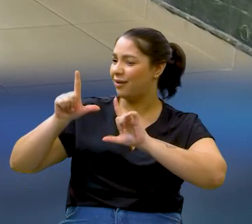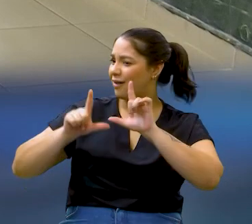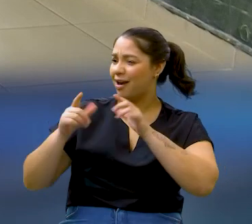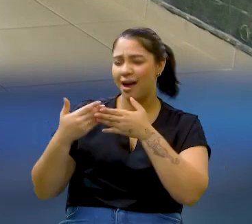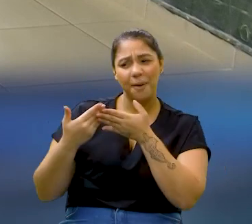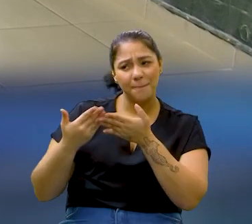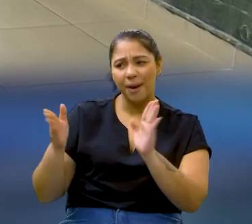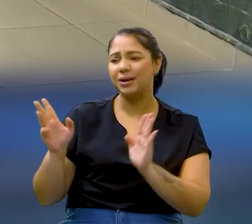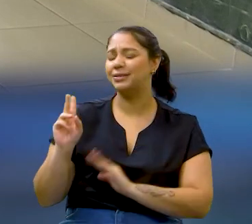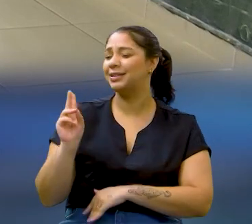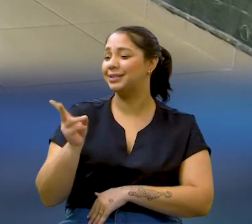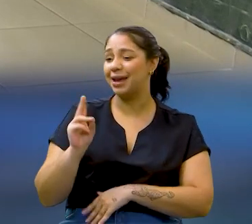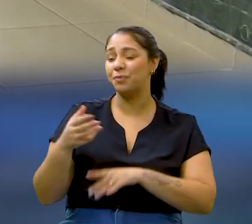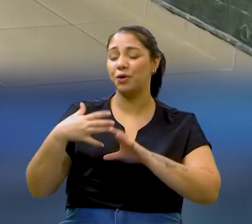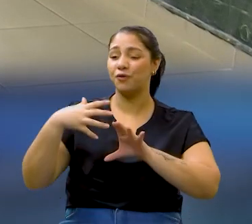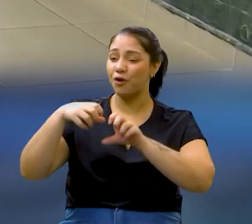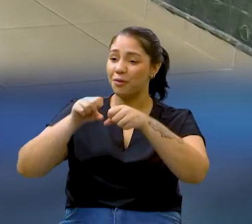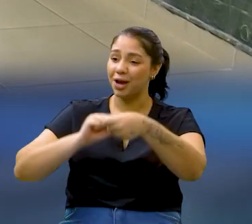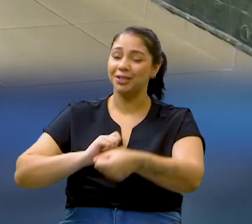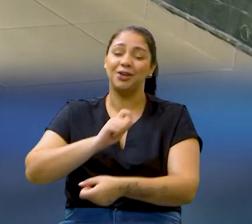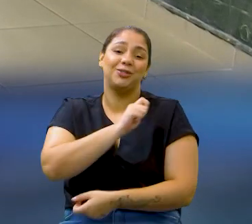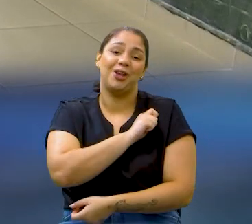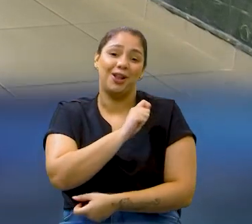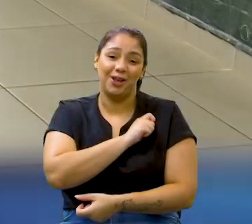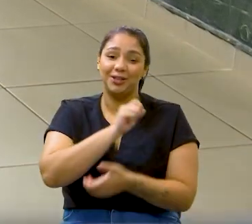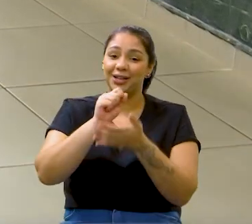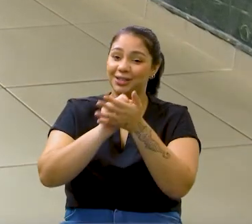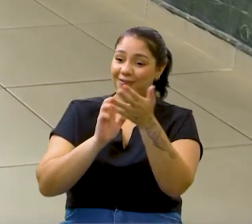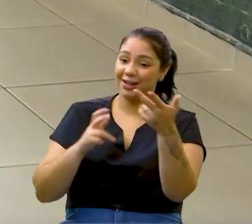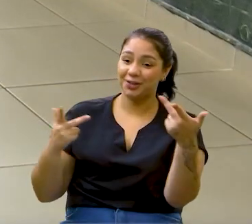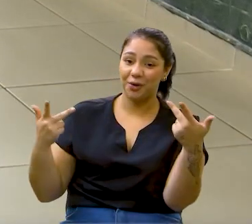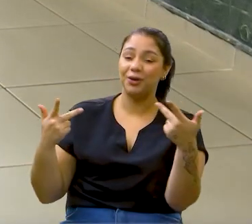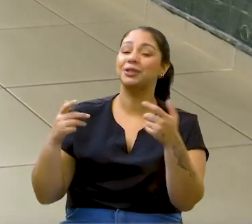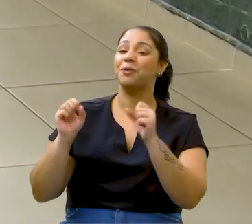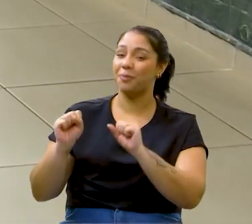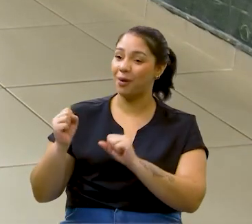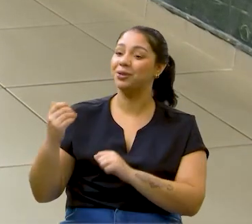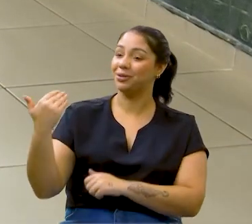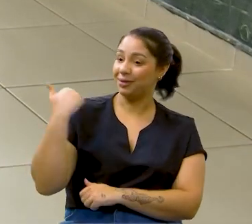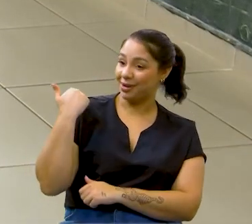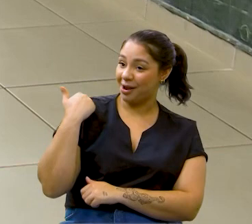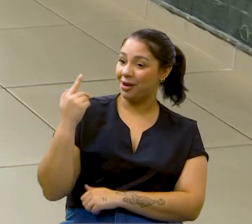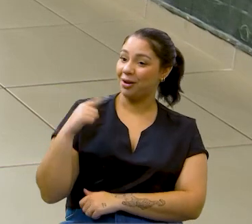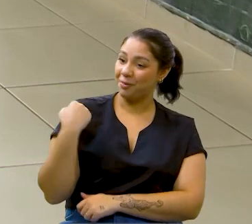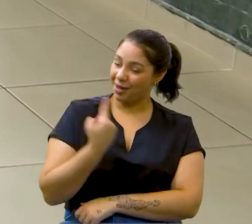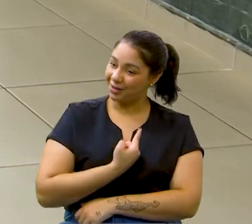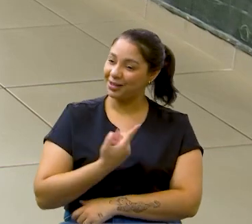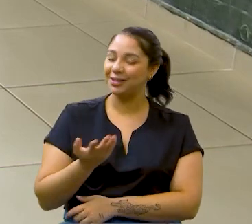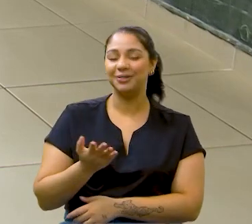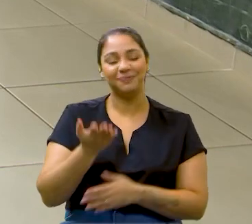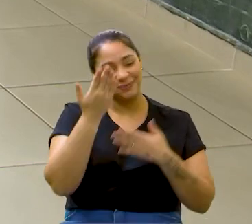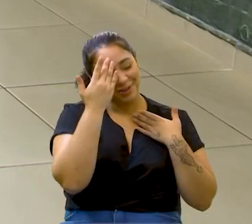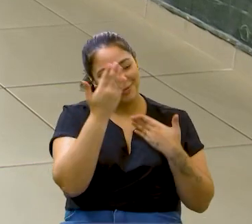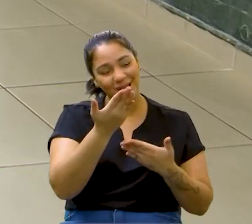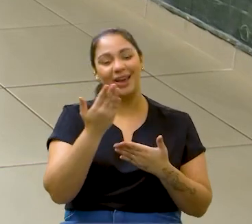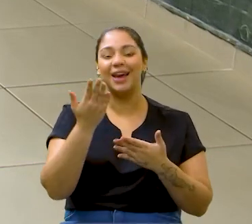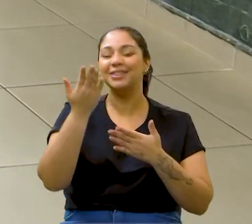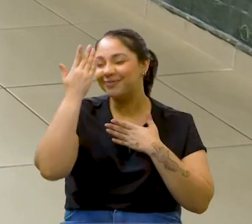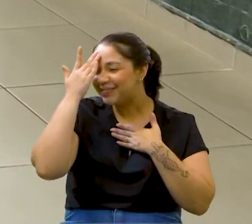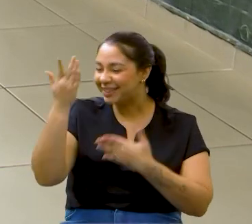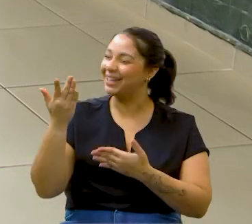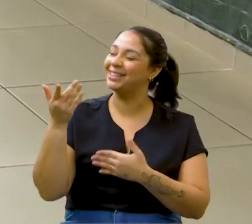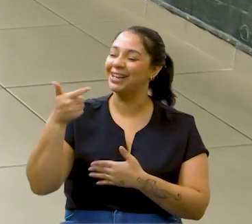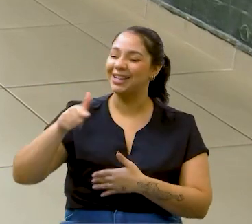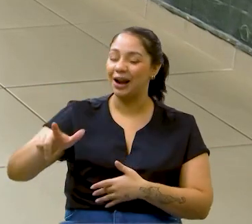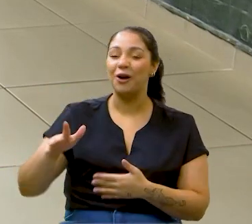para vocês. Quando tiver aí a formação dos alunos, alguma atividade, pode falar com a gente. Muito bom, muito bom. Muito obrigada.